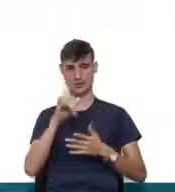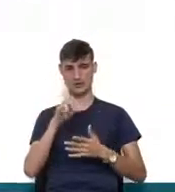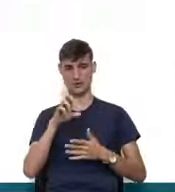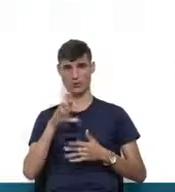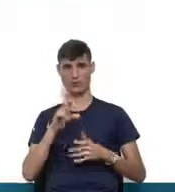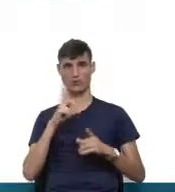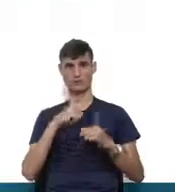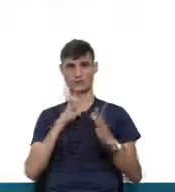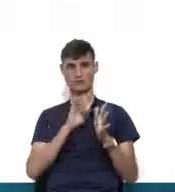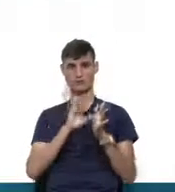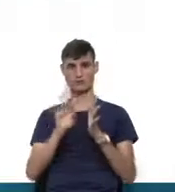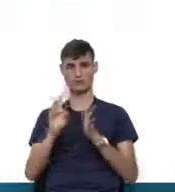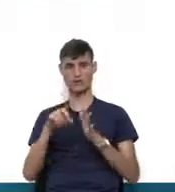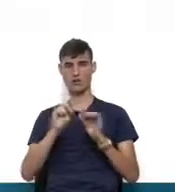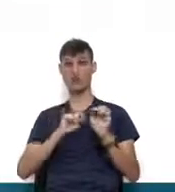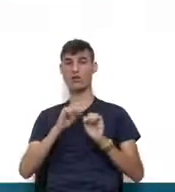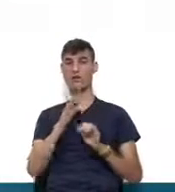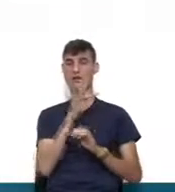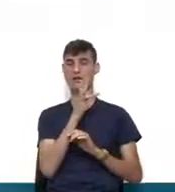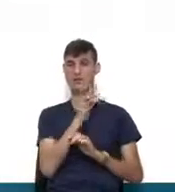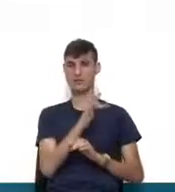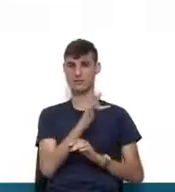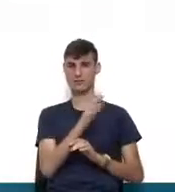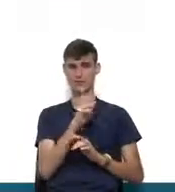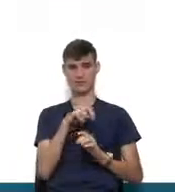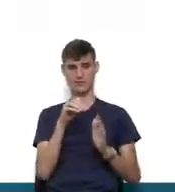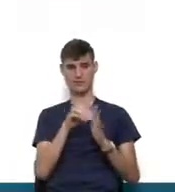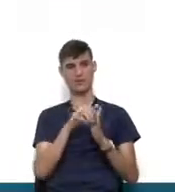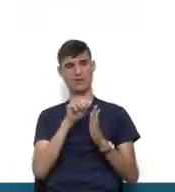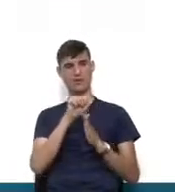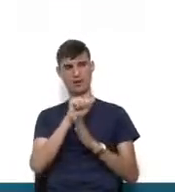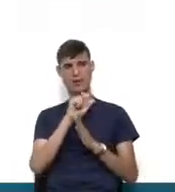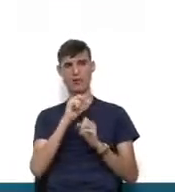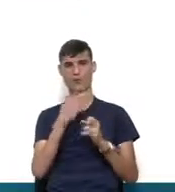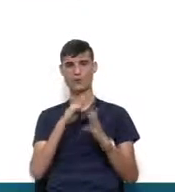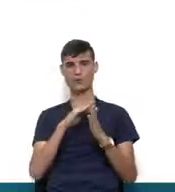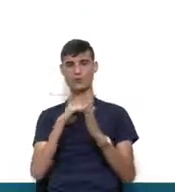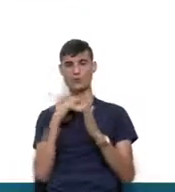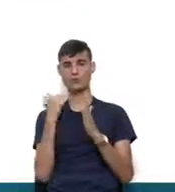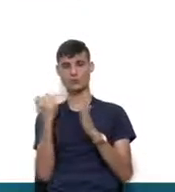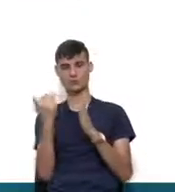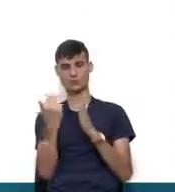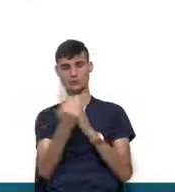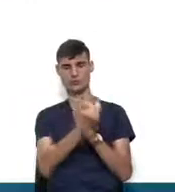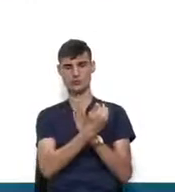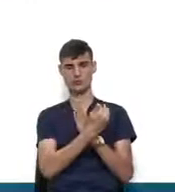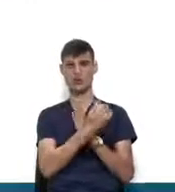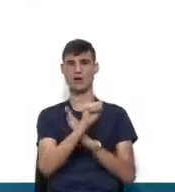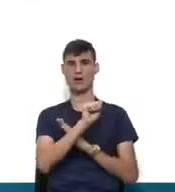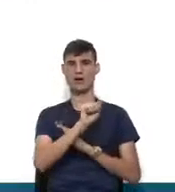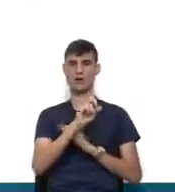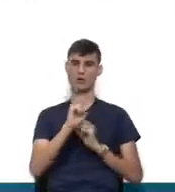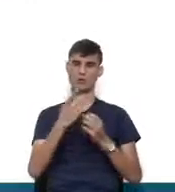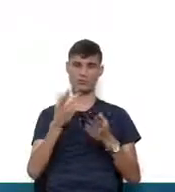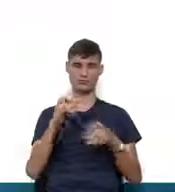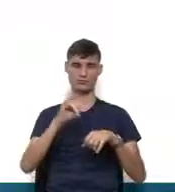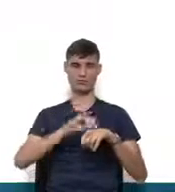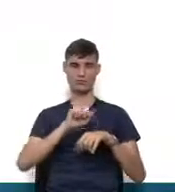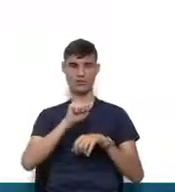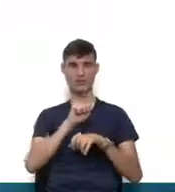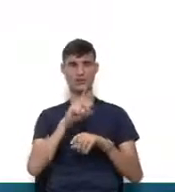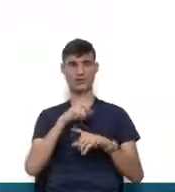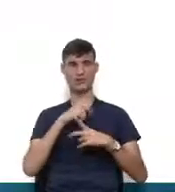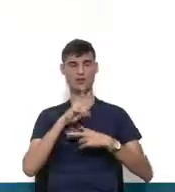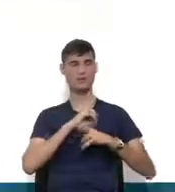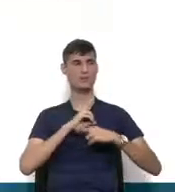Taylor para uma função real f em A, ou seja, em torno de A, ou centrada em A, ela pode ser